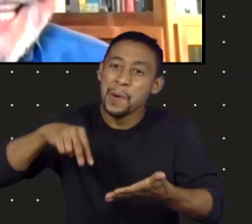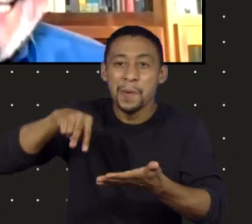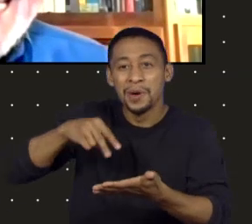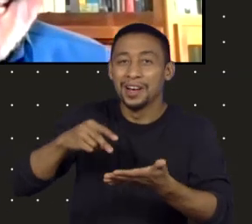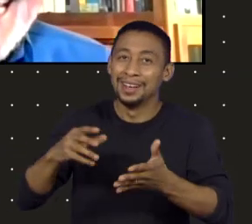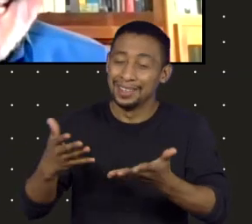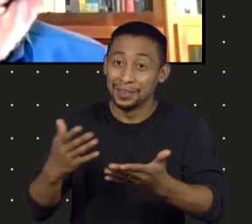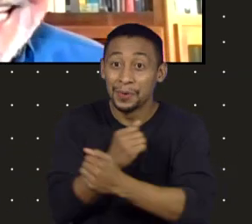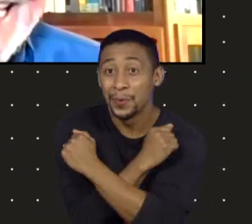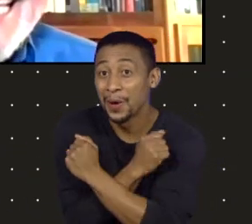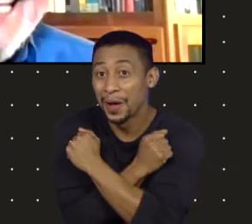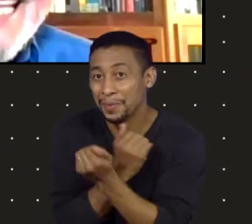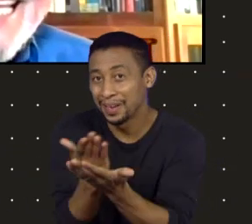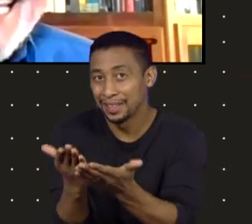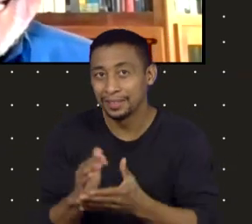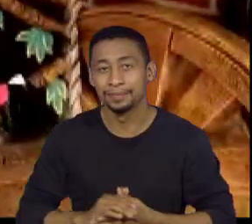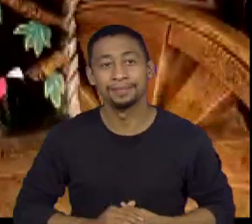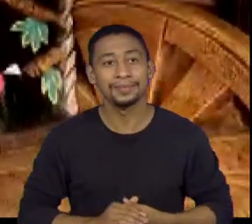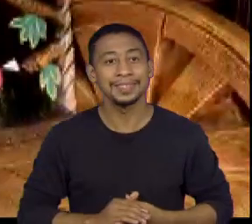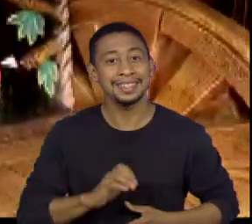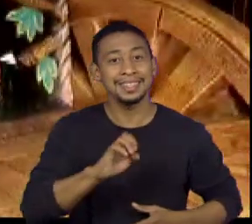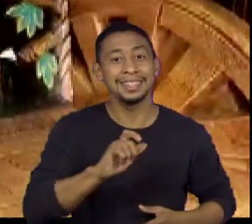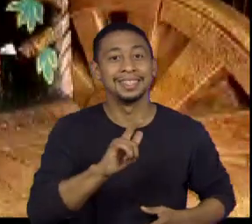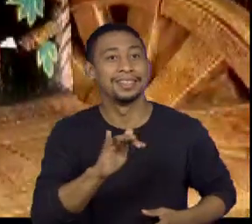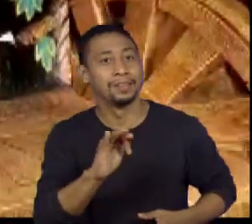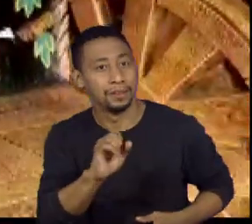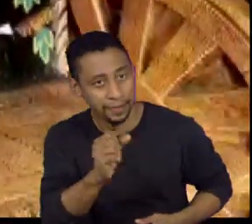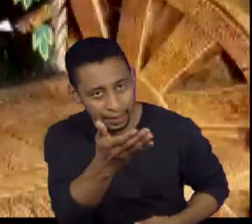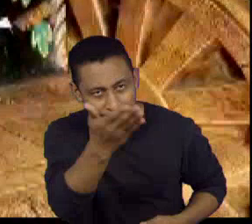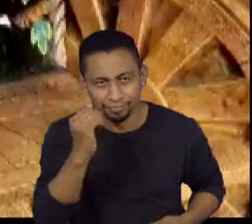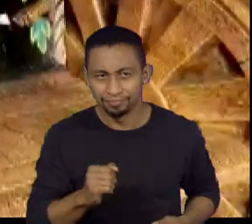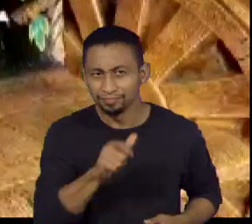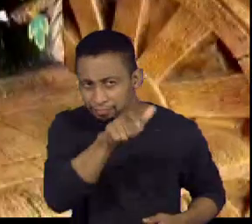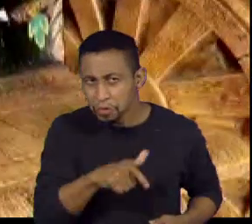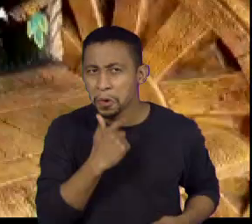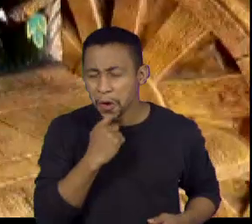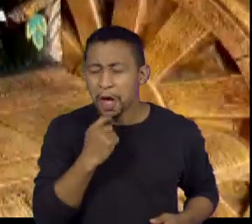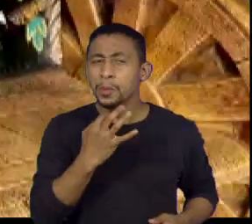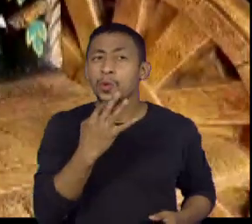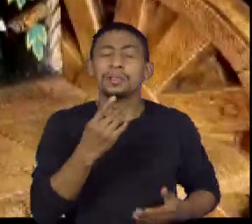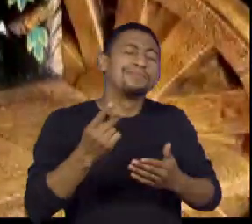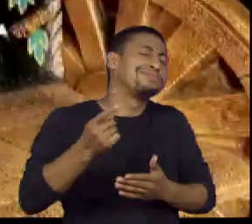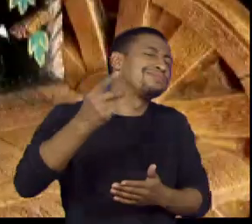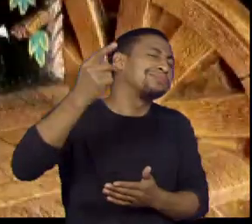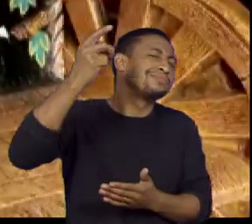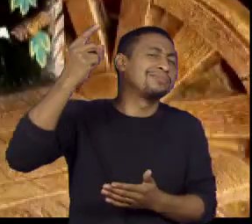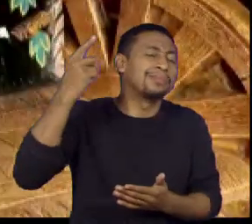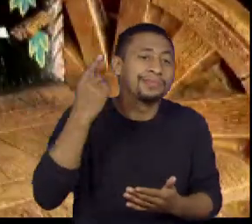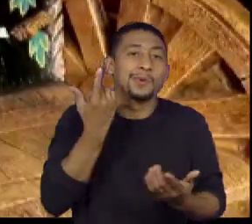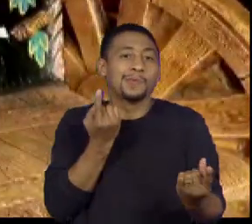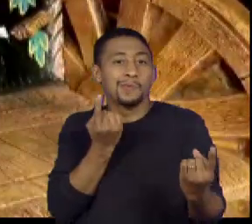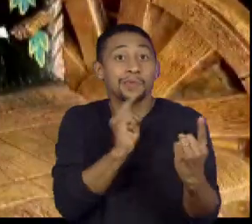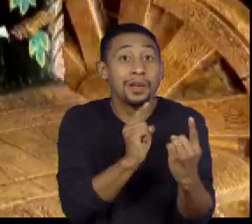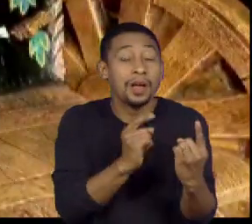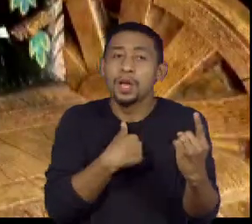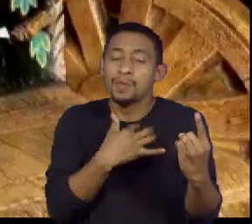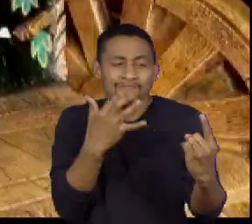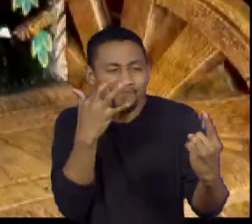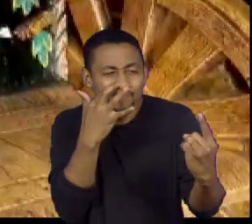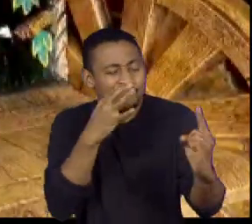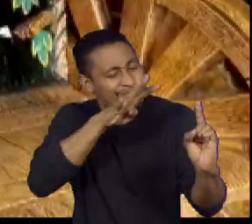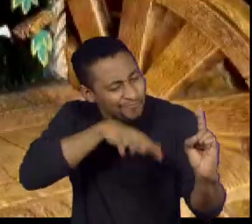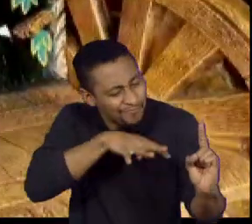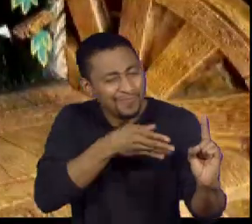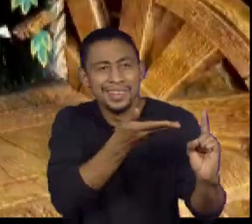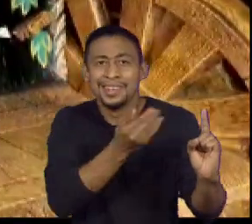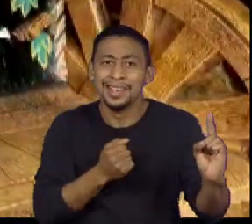e tudo mais. Um abraço. Elifas Andreato, um cara que eu conhecia há muitos anos atrás, e eu já era fã dele